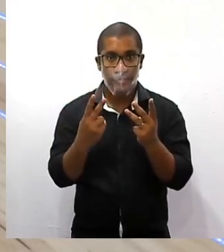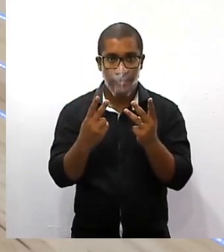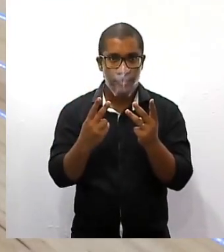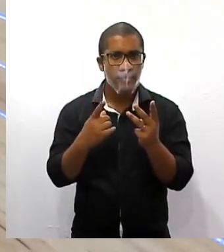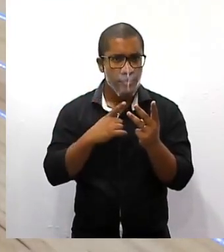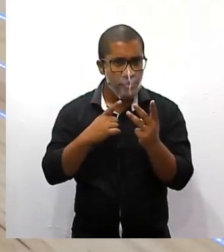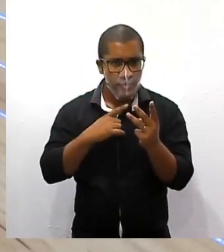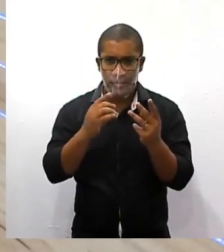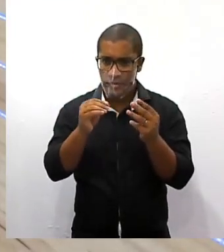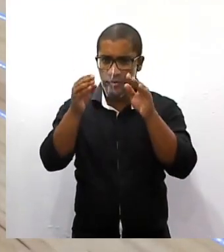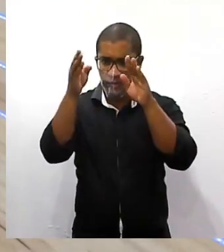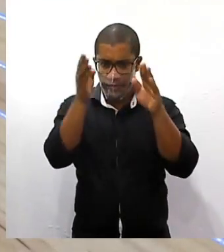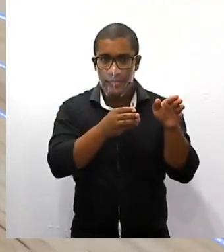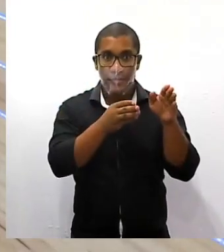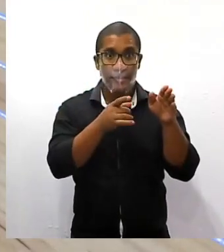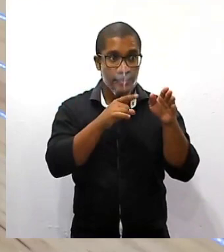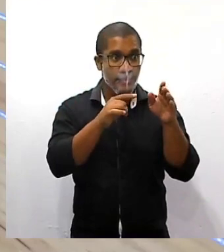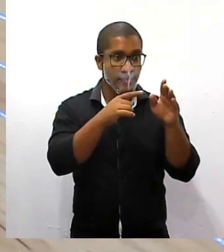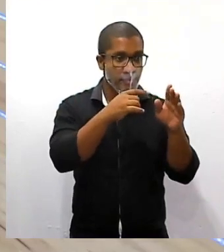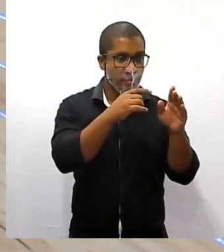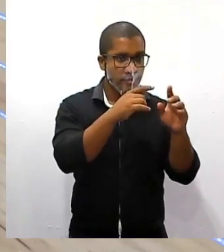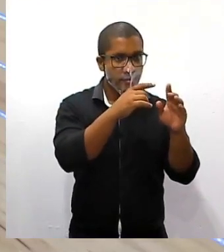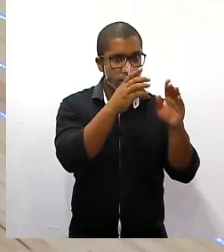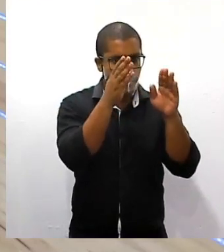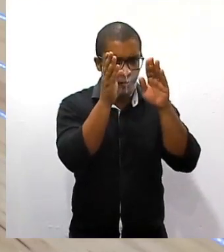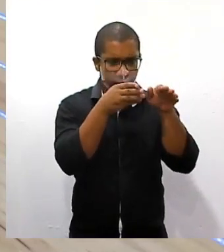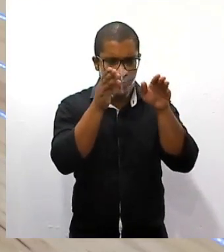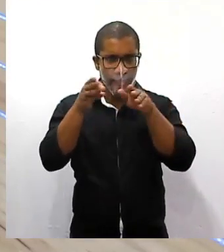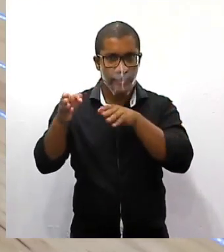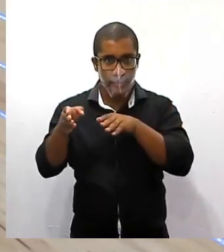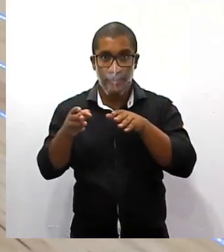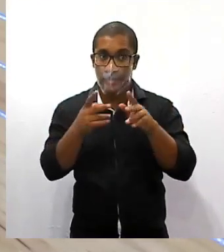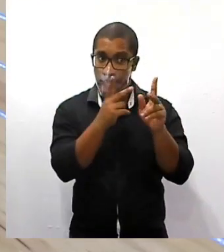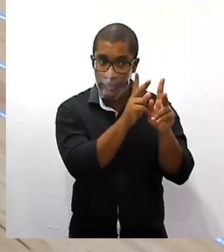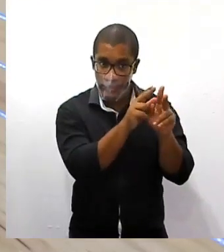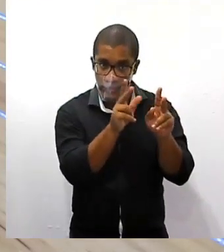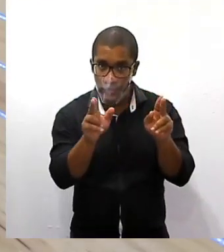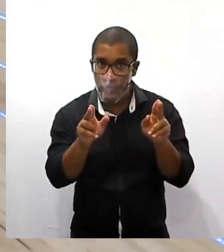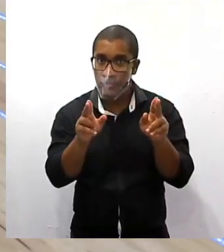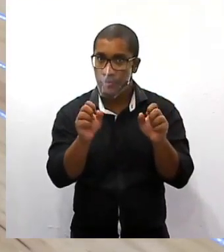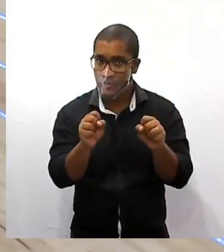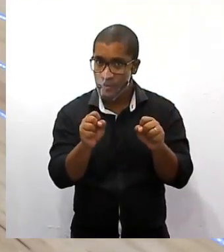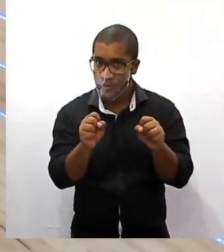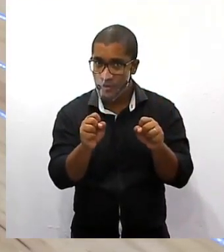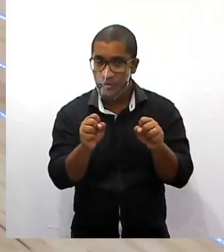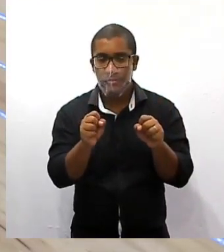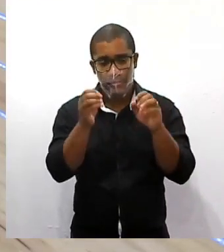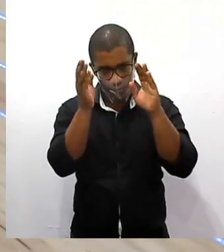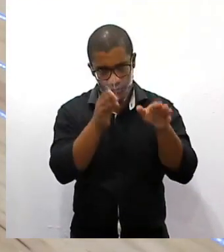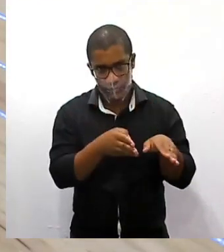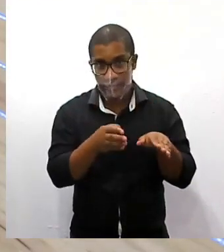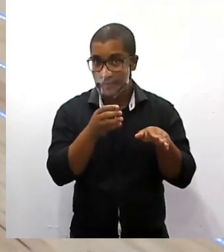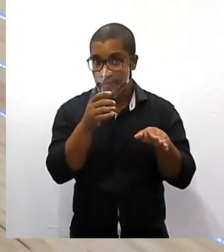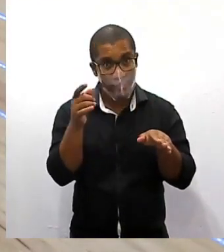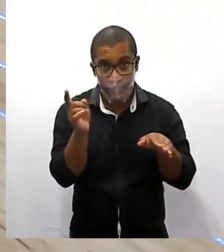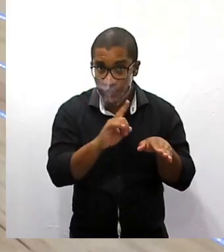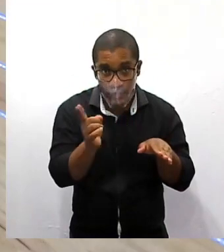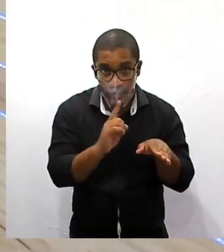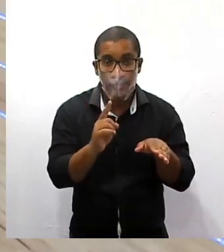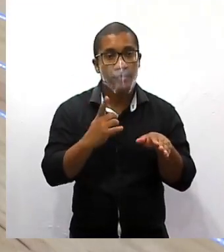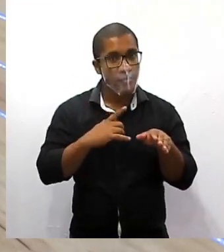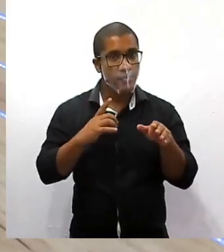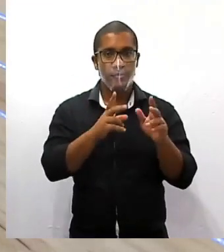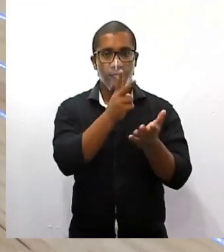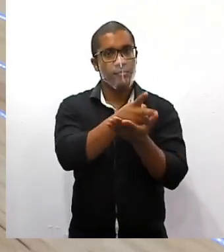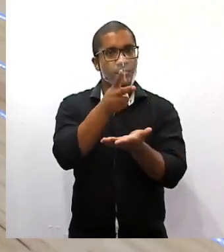repetida nas 3 parcelas. Se não tiver, você vai simplesmente usar o valor numérico que você tem. Então, vamos